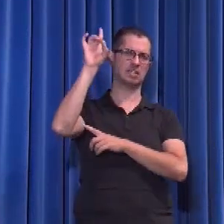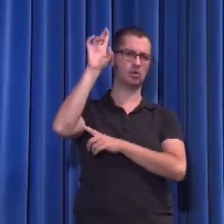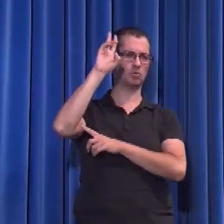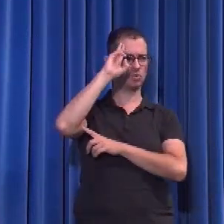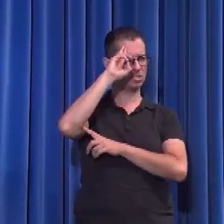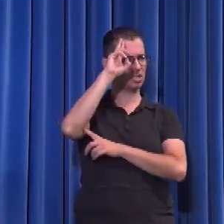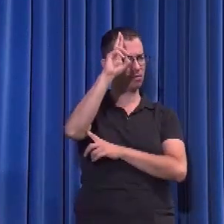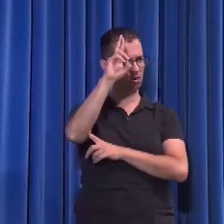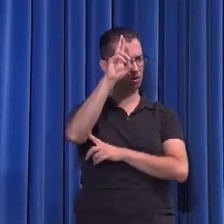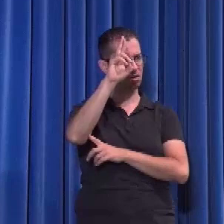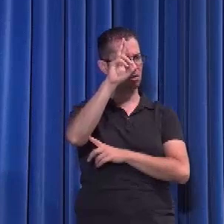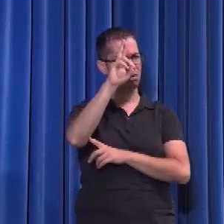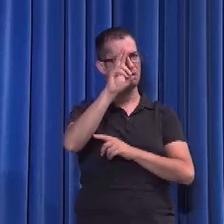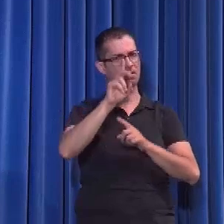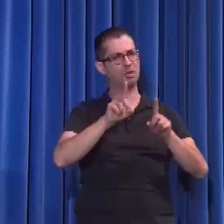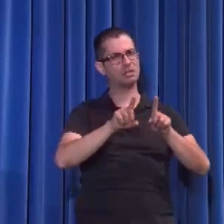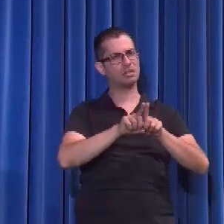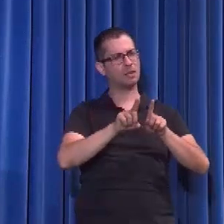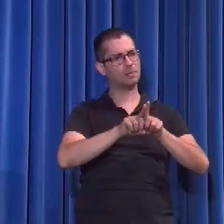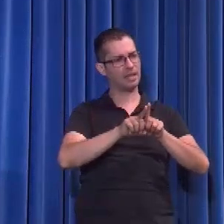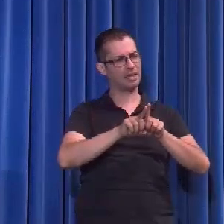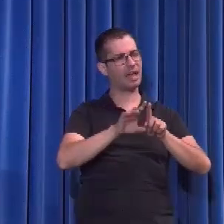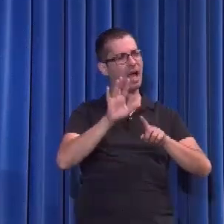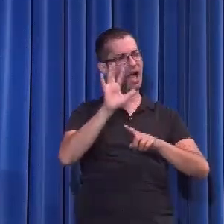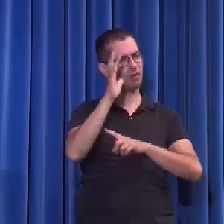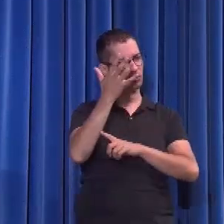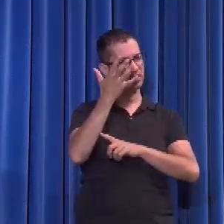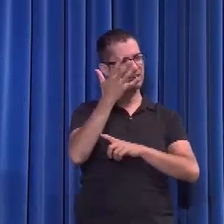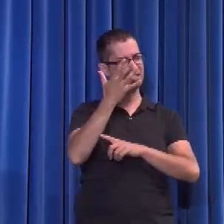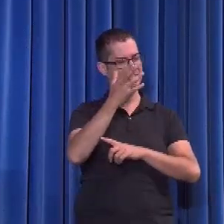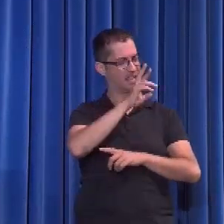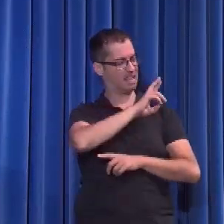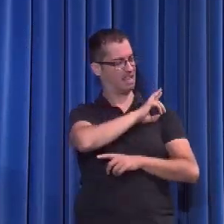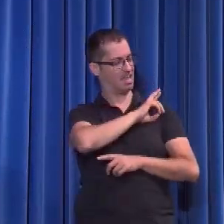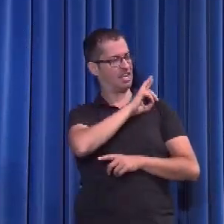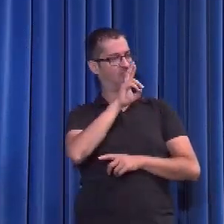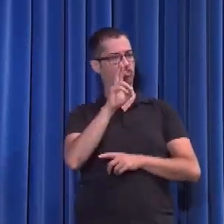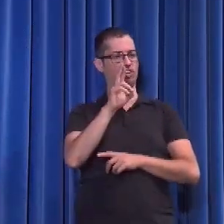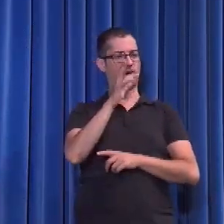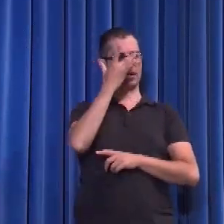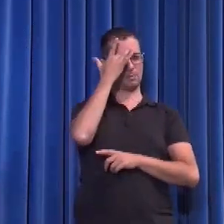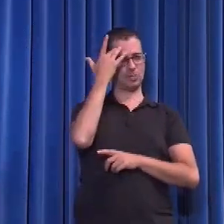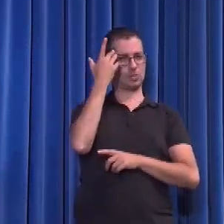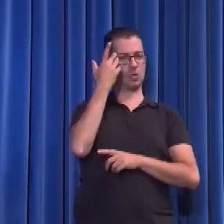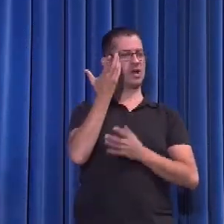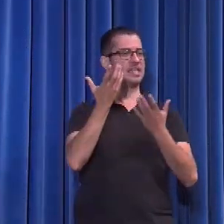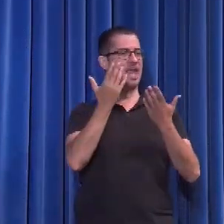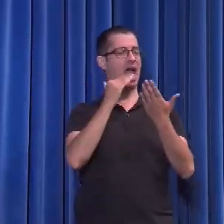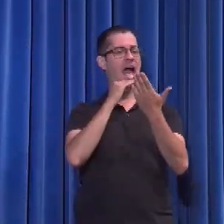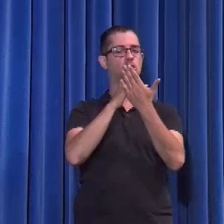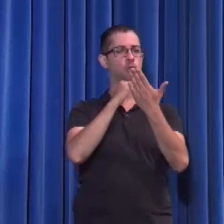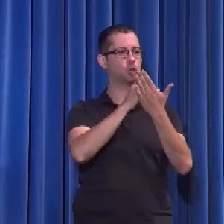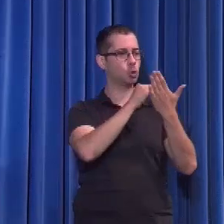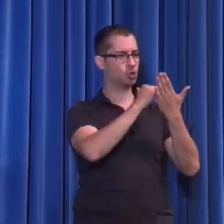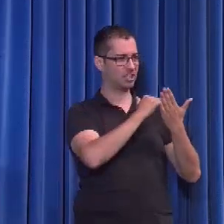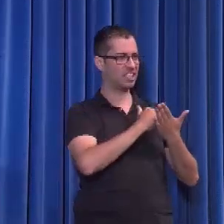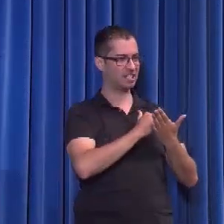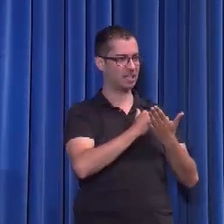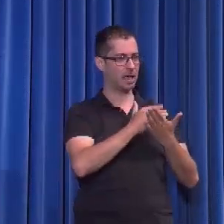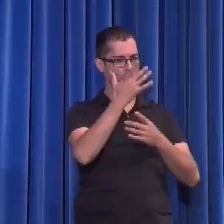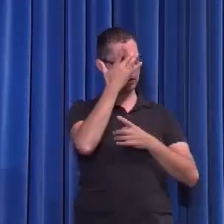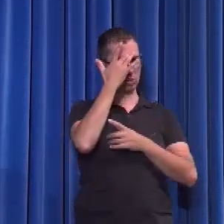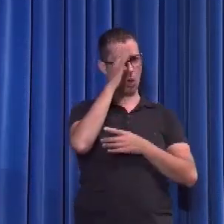Assim também acontece com a religião da autoajuda. As pessoas se confiam em si mesmo para